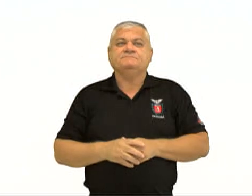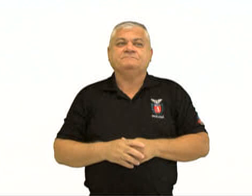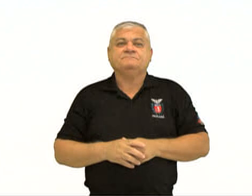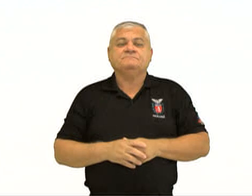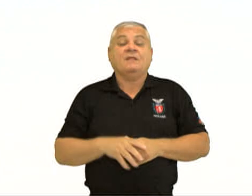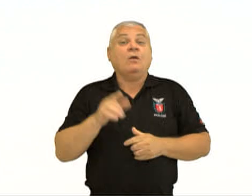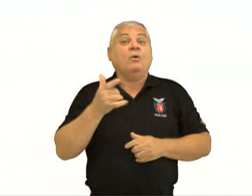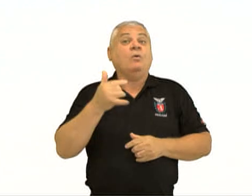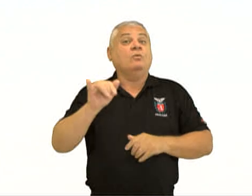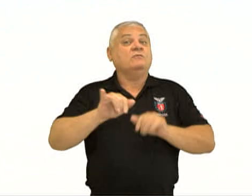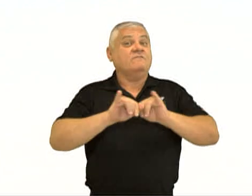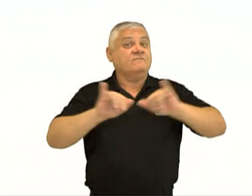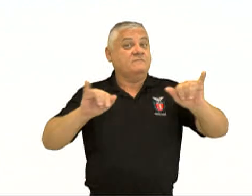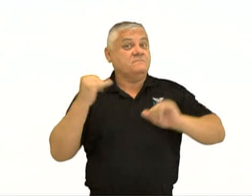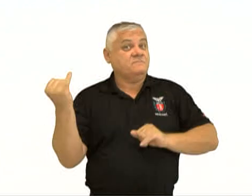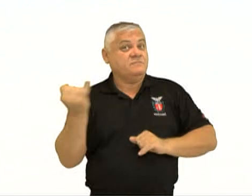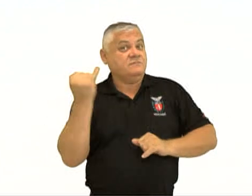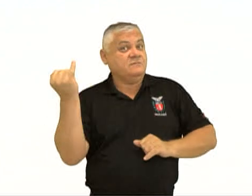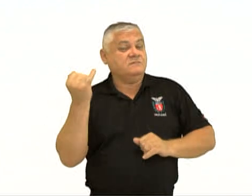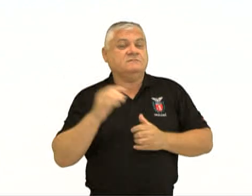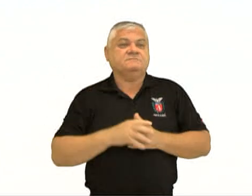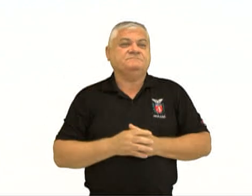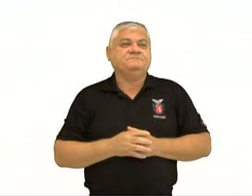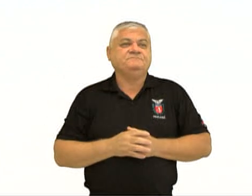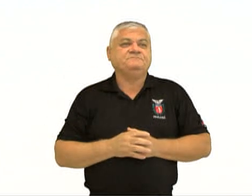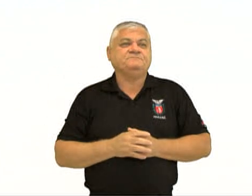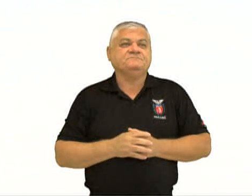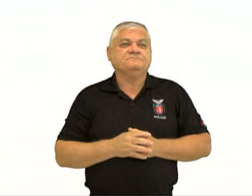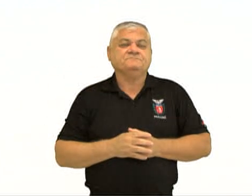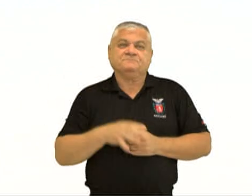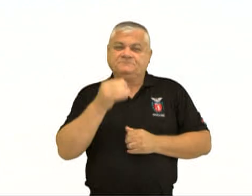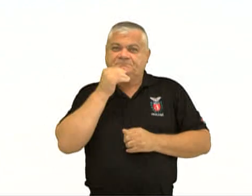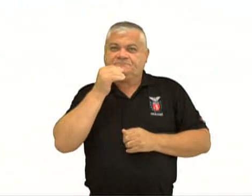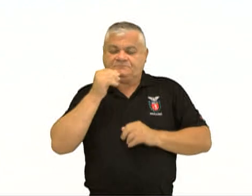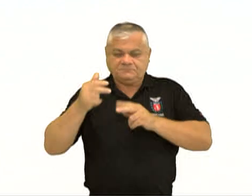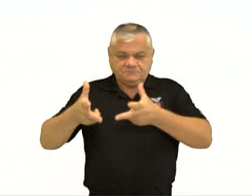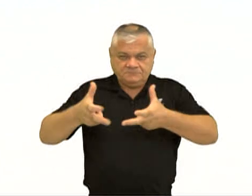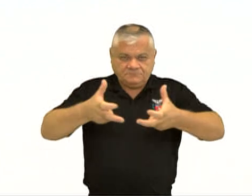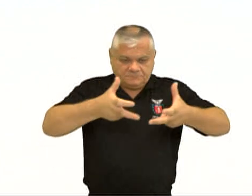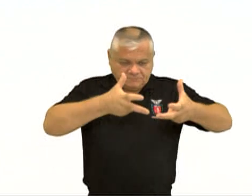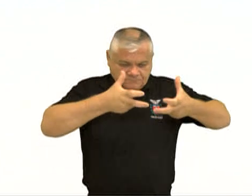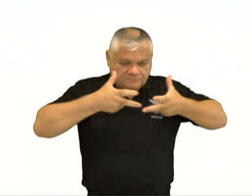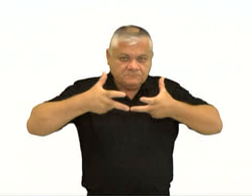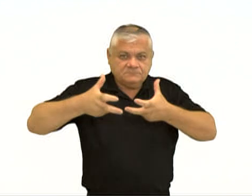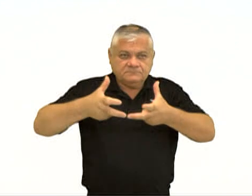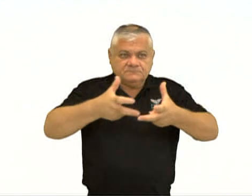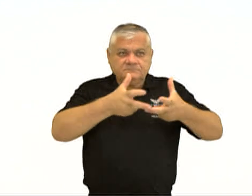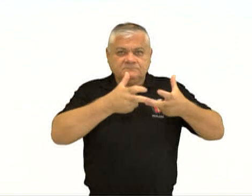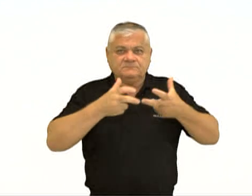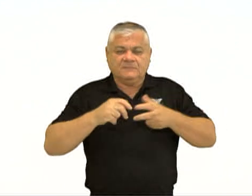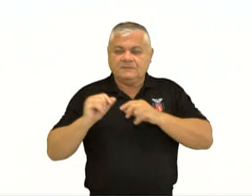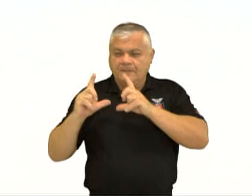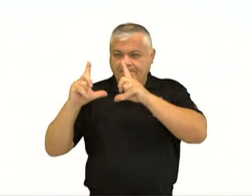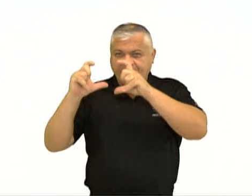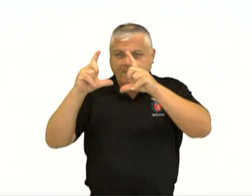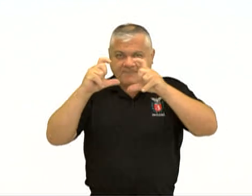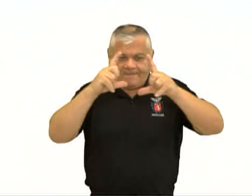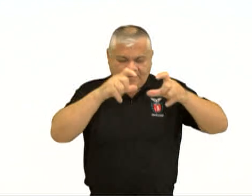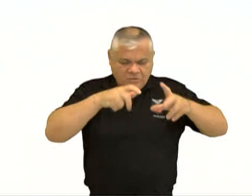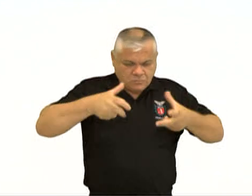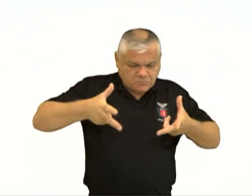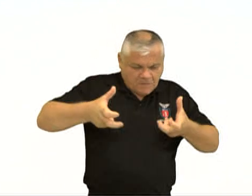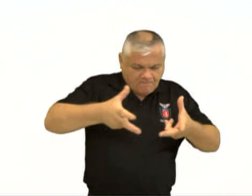outra informação importante: quando o sensoriamento remoto opera a partir das imagens fotográficas da superfície